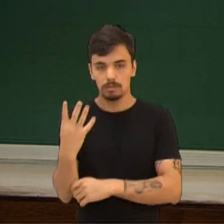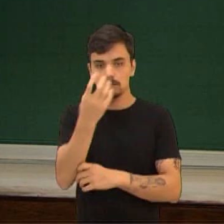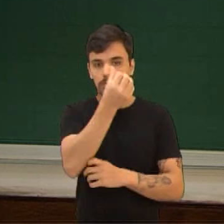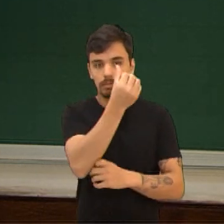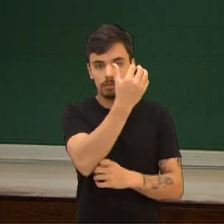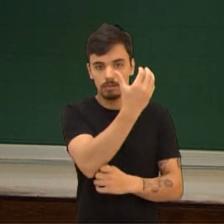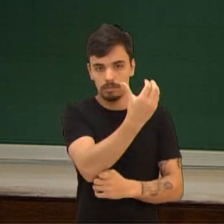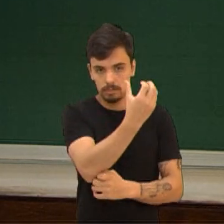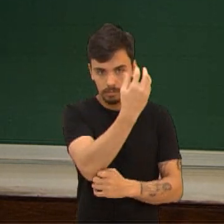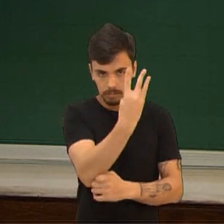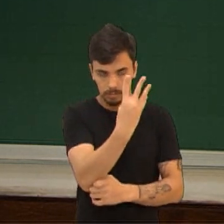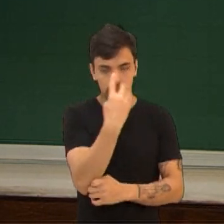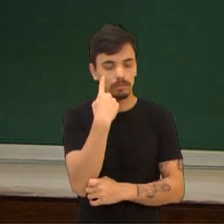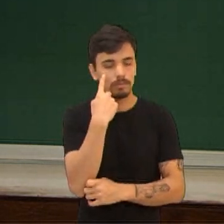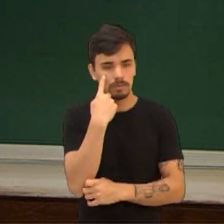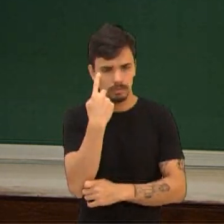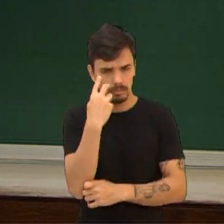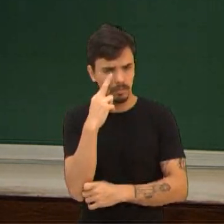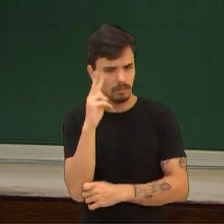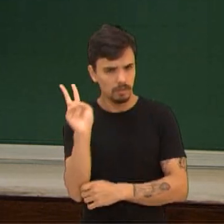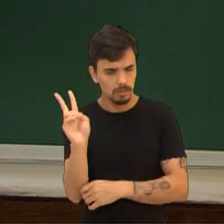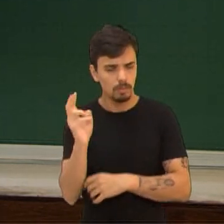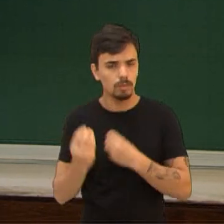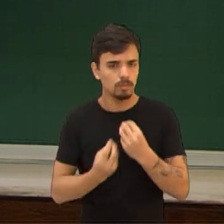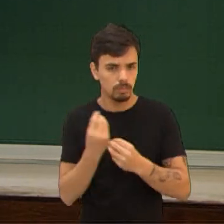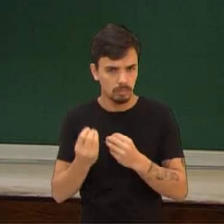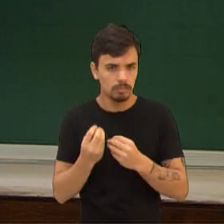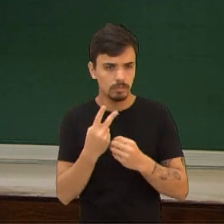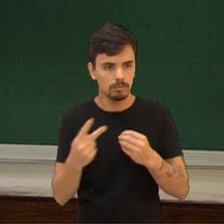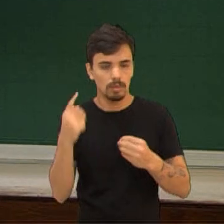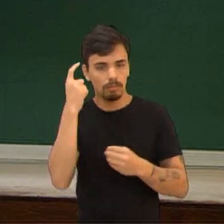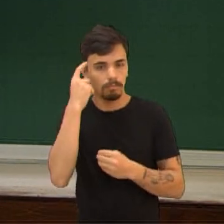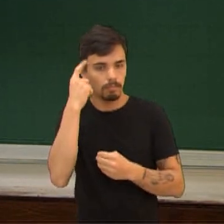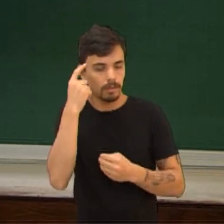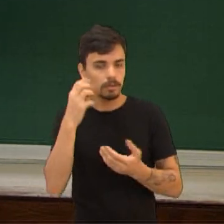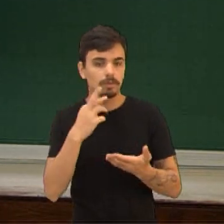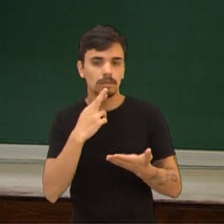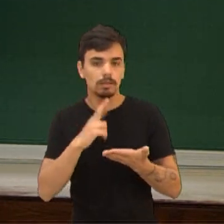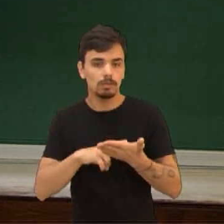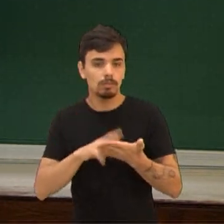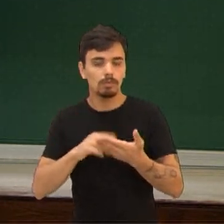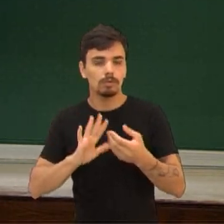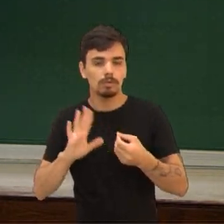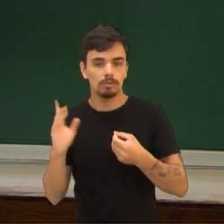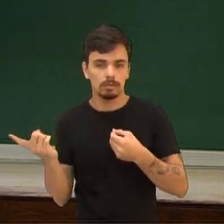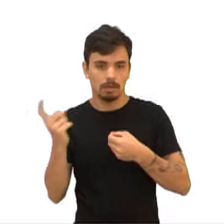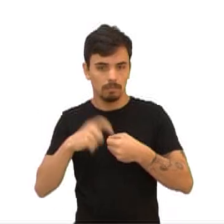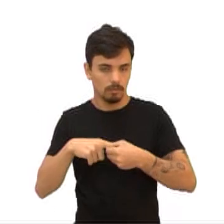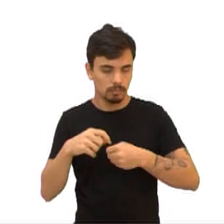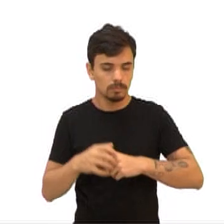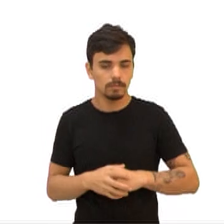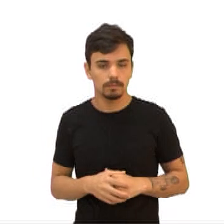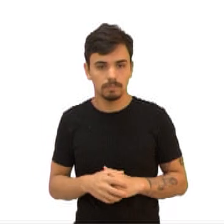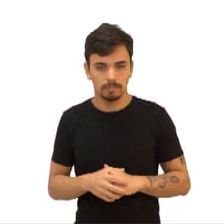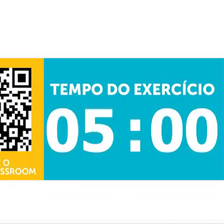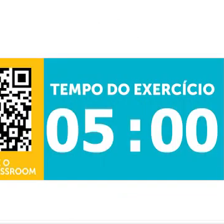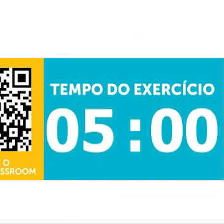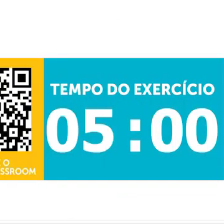Cresceu o dobro da tensão, cresceu o dobro da carga. Pensa aí e resolve a questão para a gente, ok? Tempo para vocês.